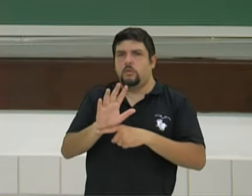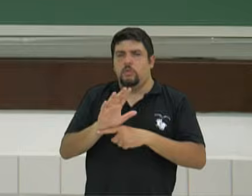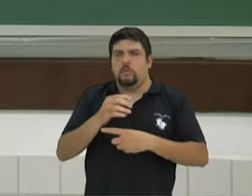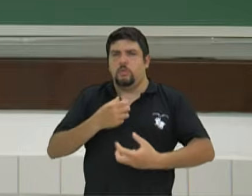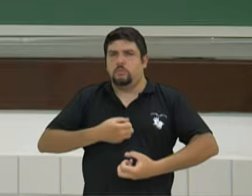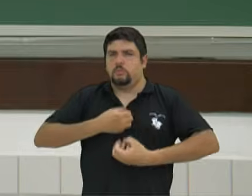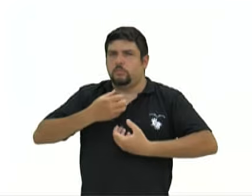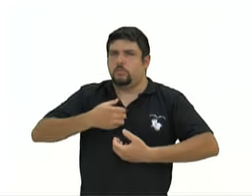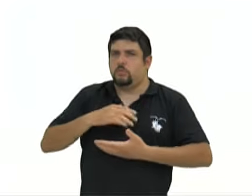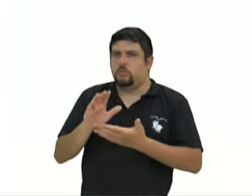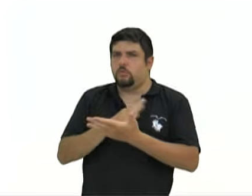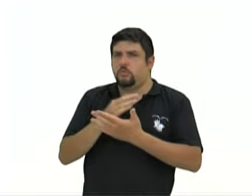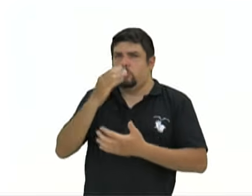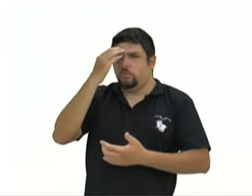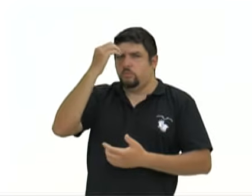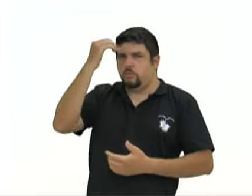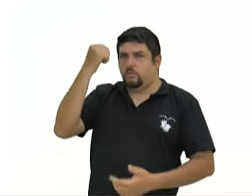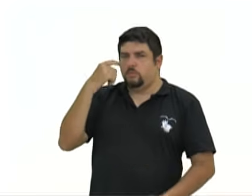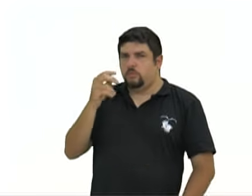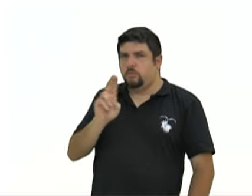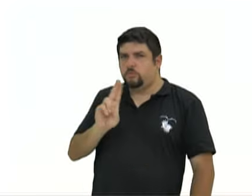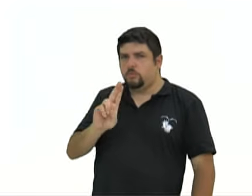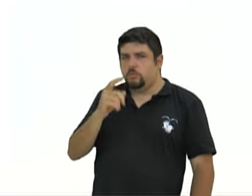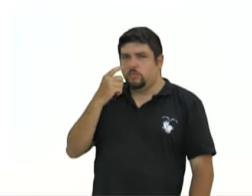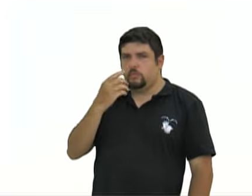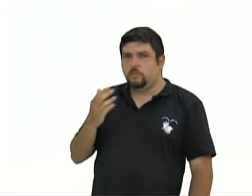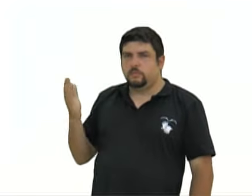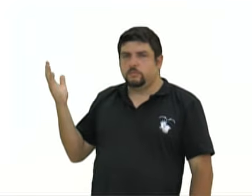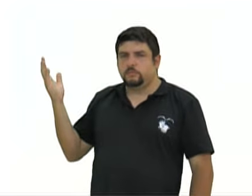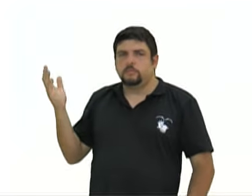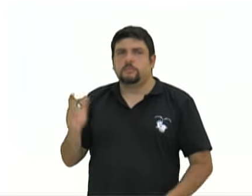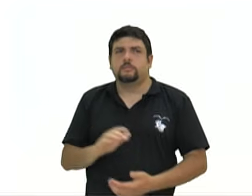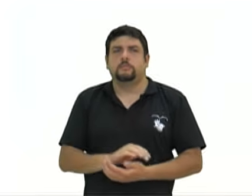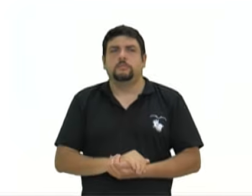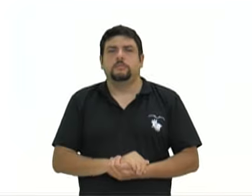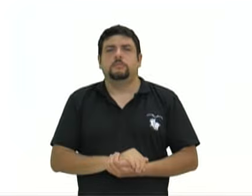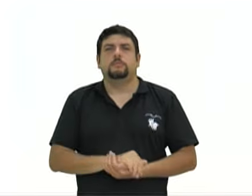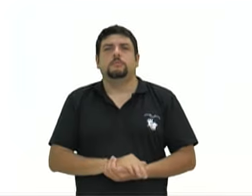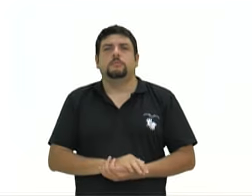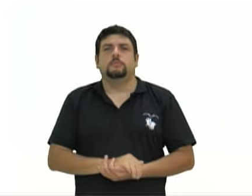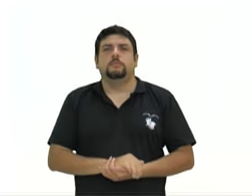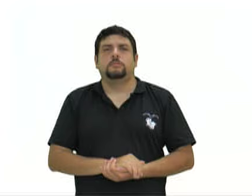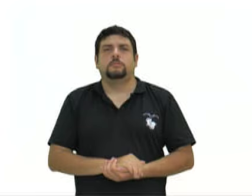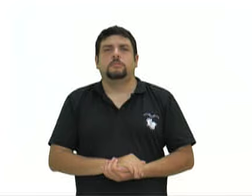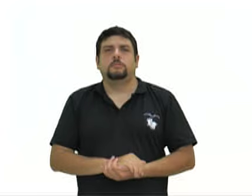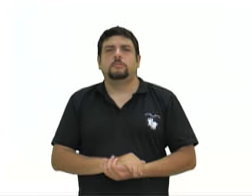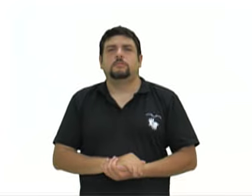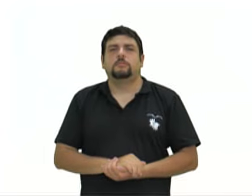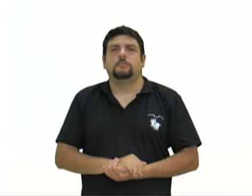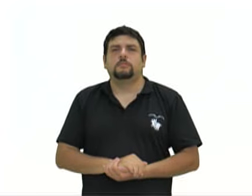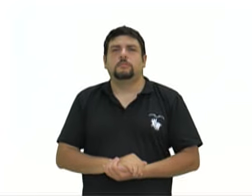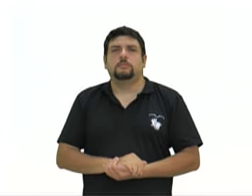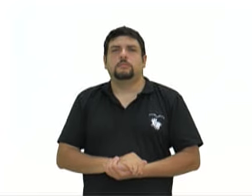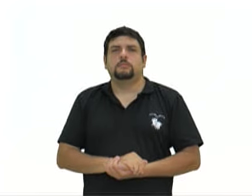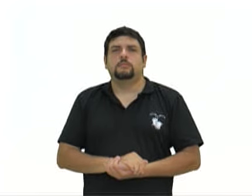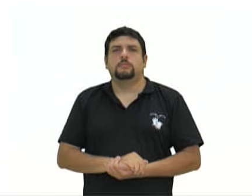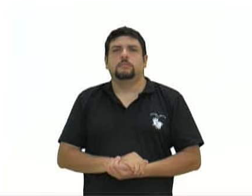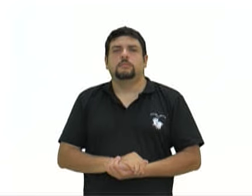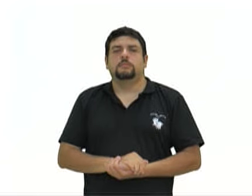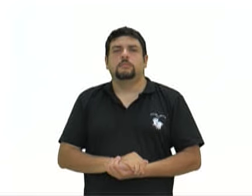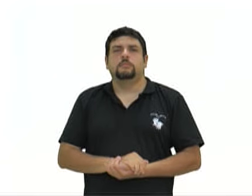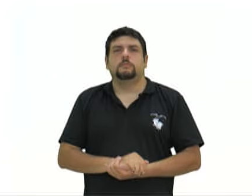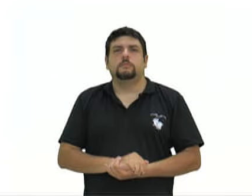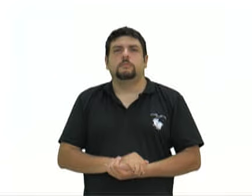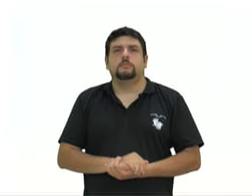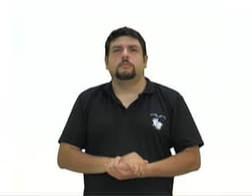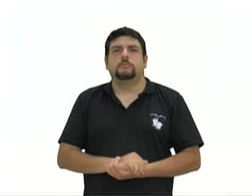alguns grandes nomes, né? Fritz Lang, que é o Dr. Mabuse, jogador de 22, o Dr. Mabuse e o Inferno no Crime, uma sequência dos filmes, olha que